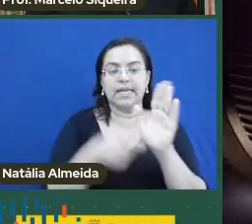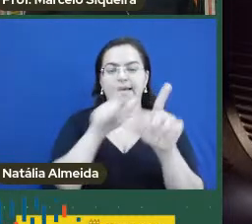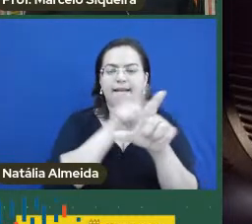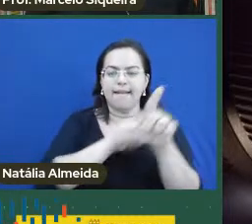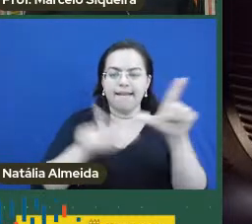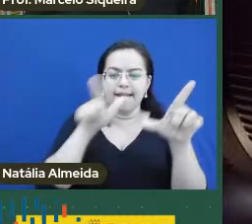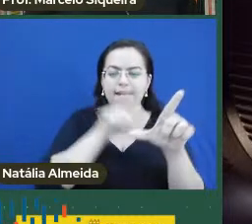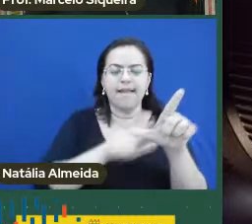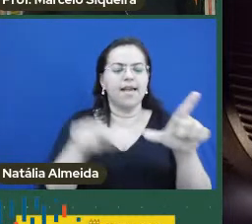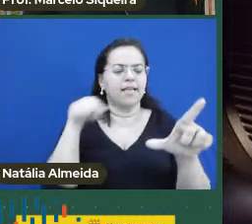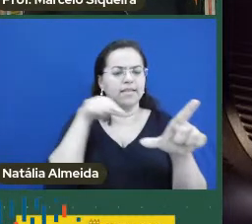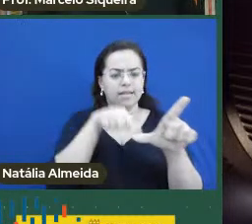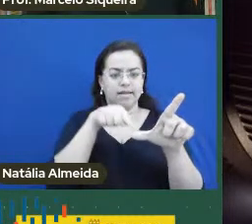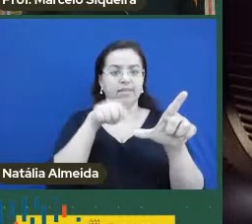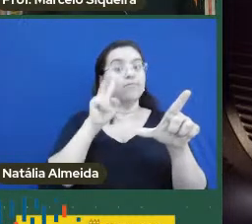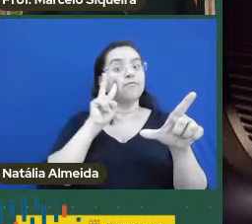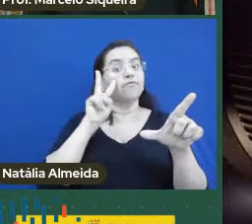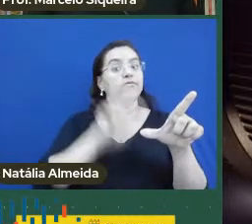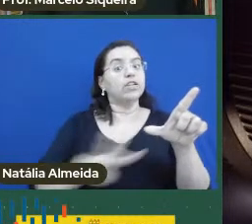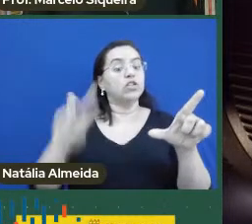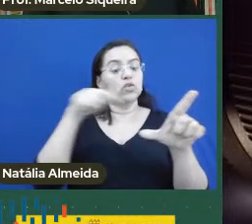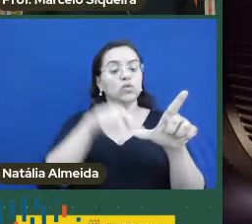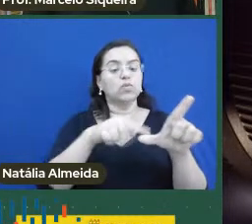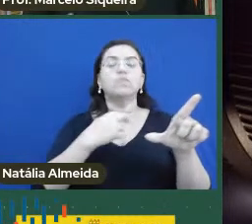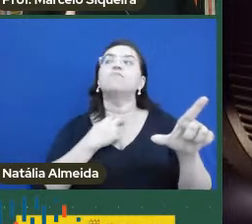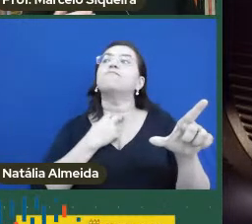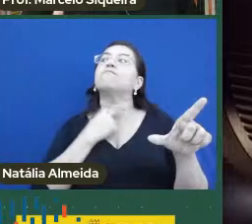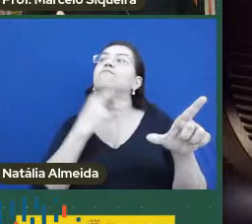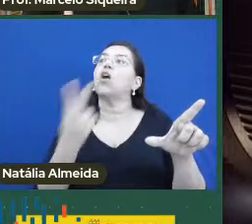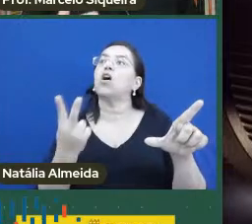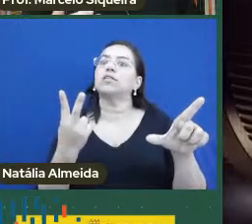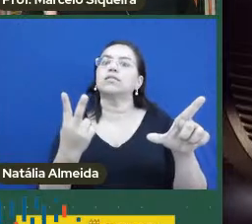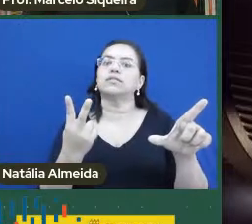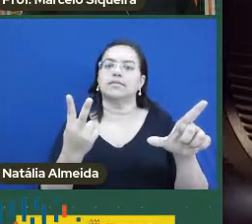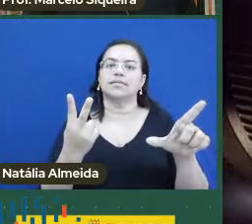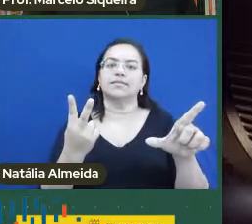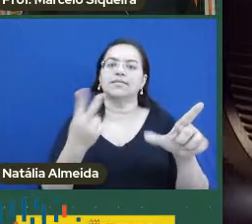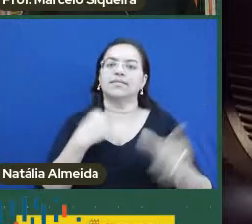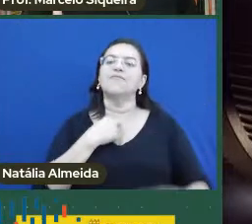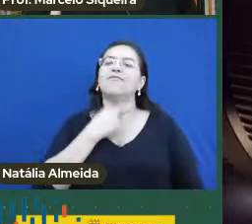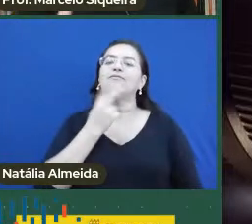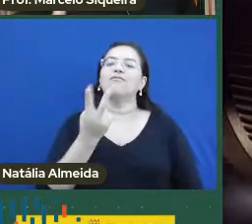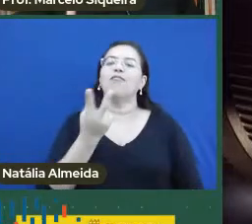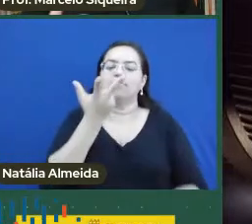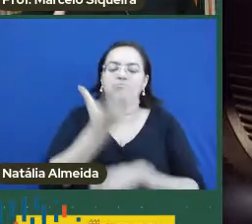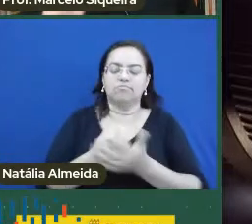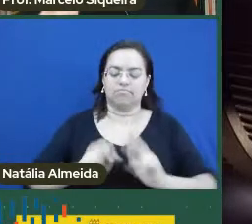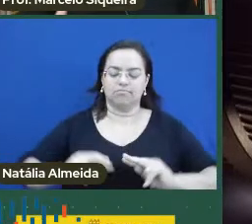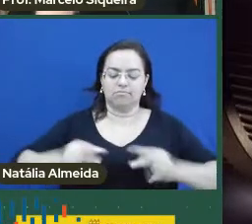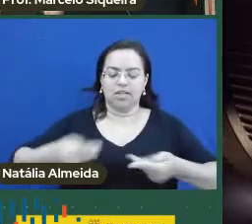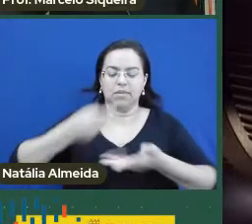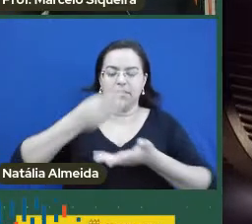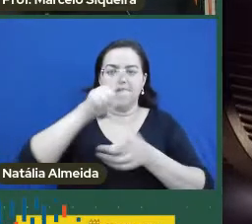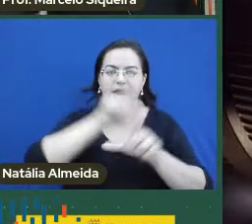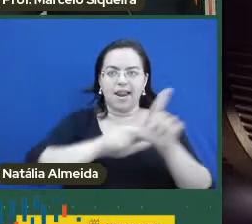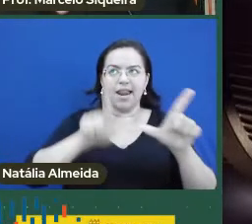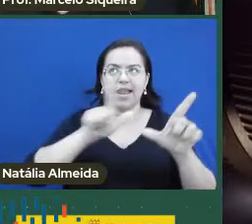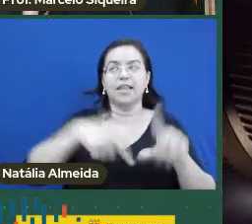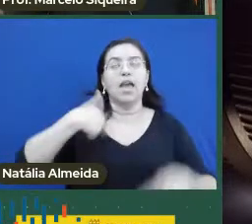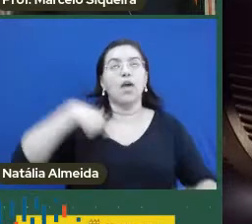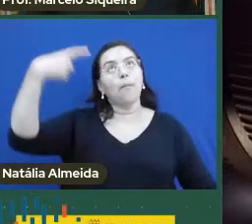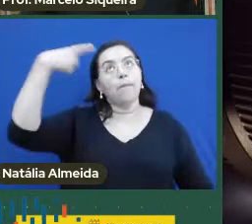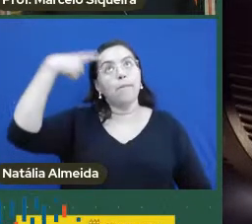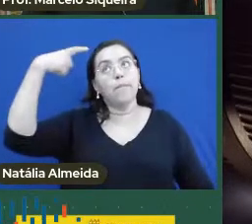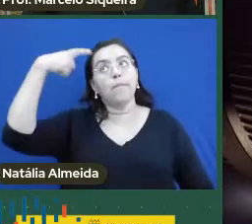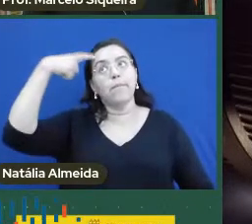que uma representação visual da voz, uma representação visual do pensamento, uma representação visual daquilo que